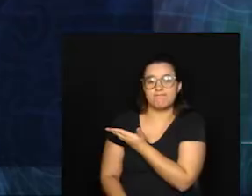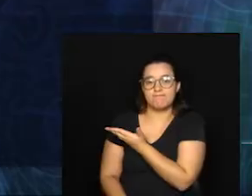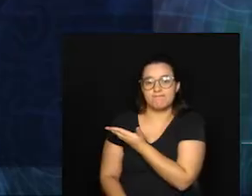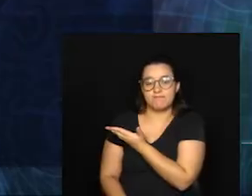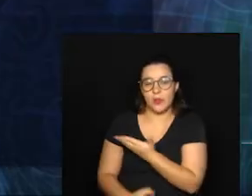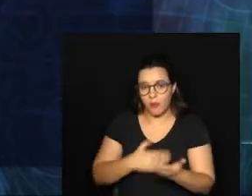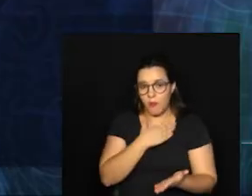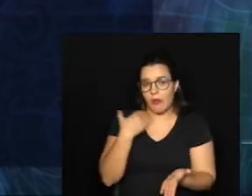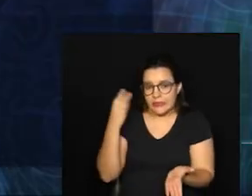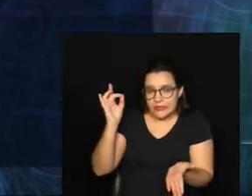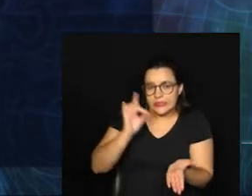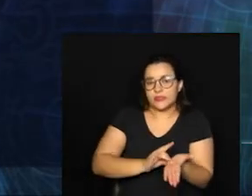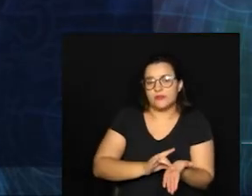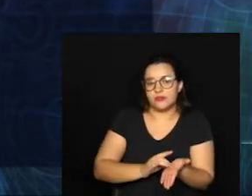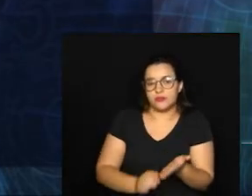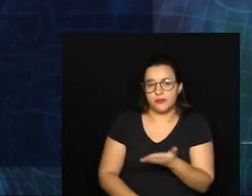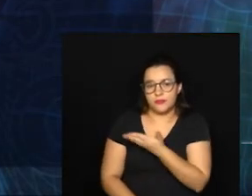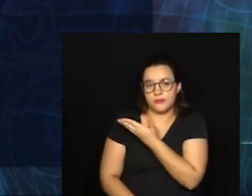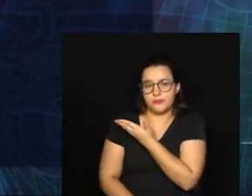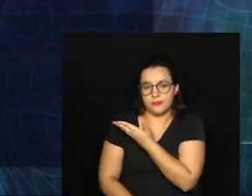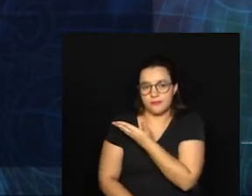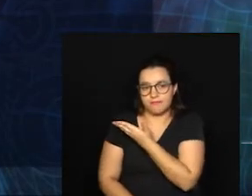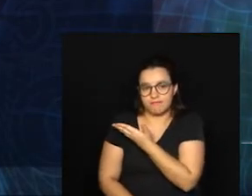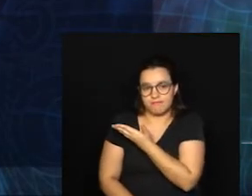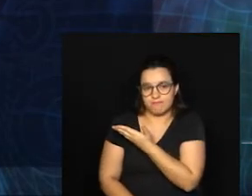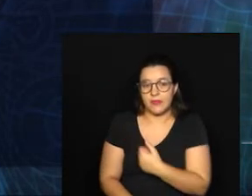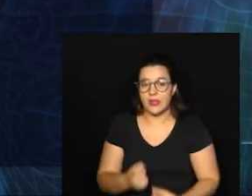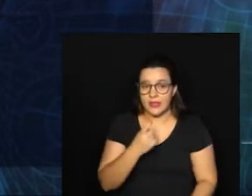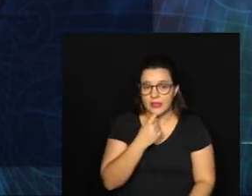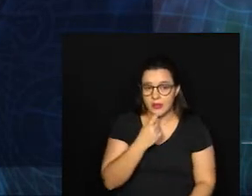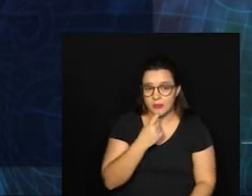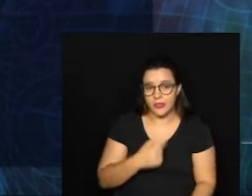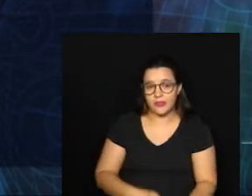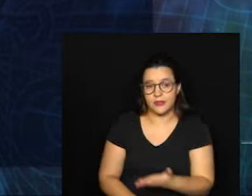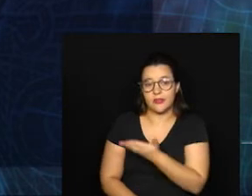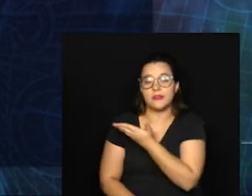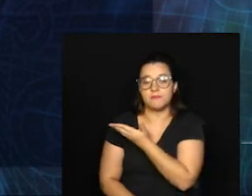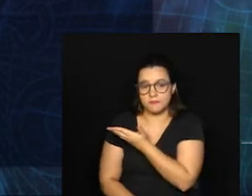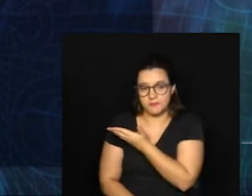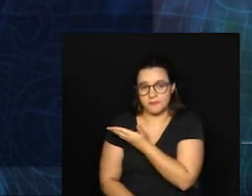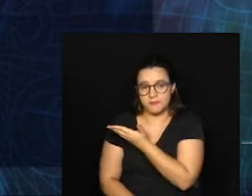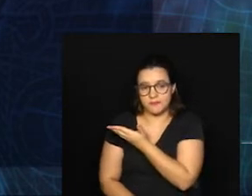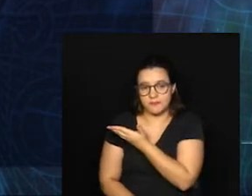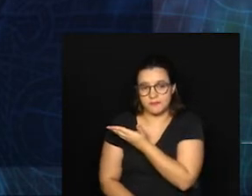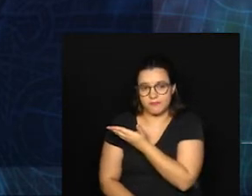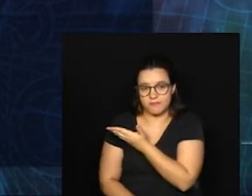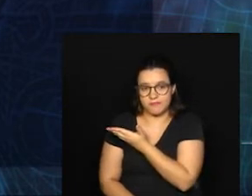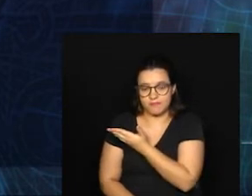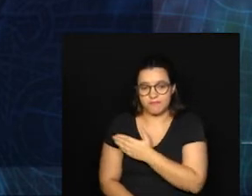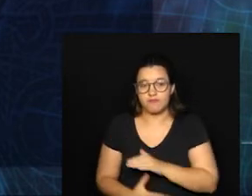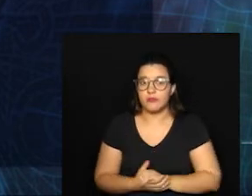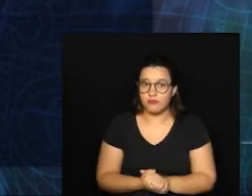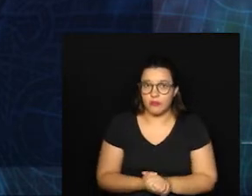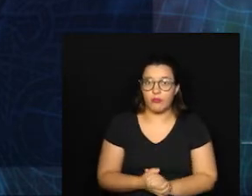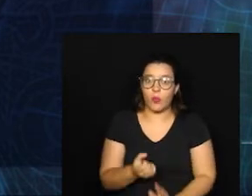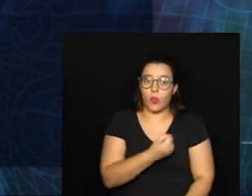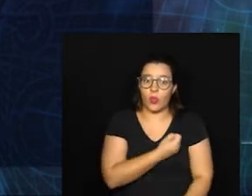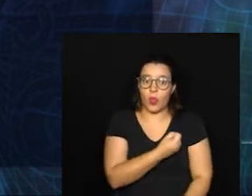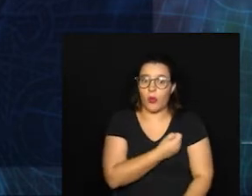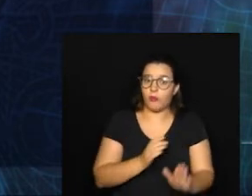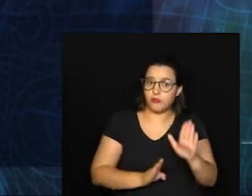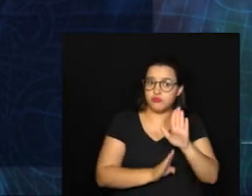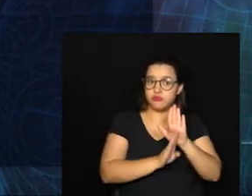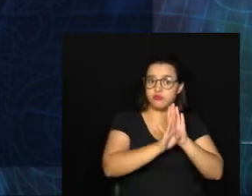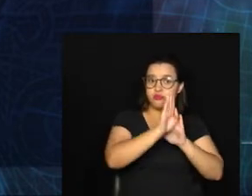2.658 mortes, sendo 1.247 em Campinas. A gente tem esse número alto na cidade, ou